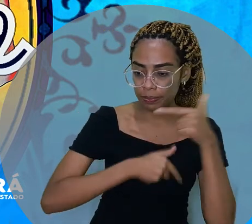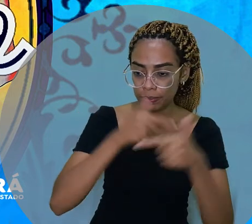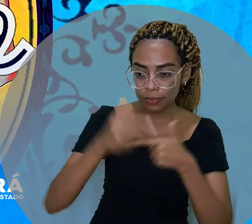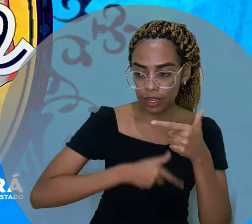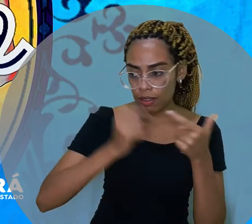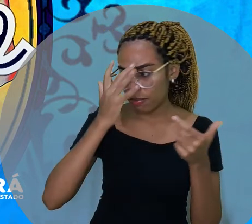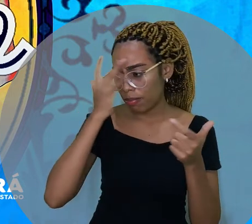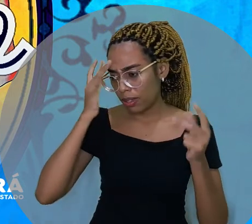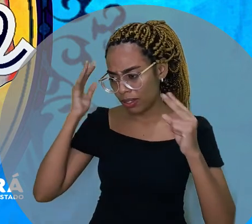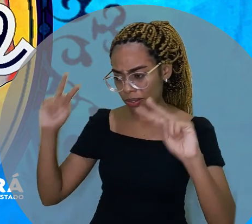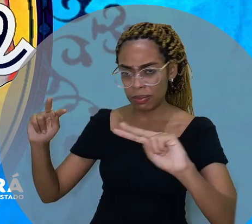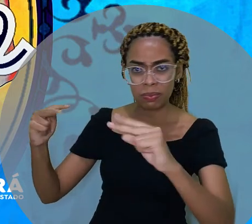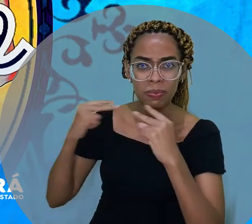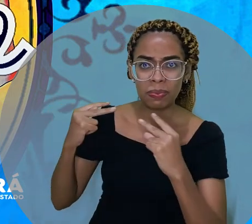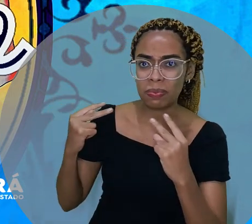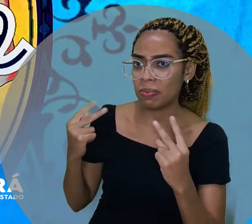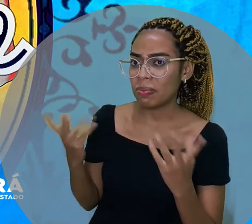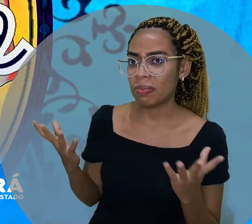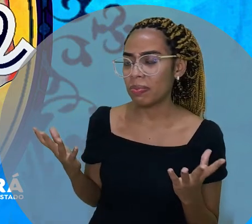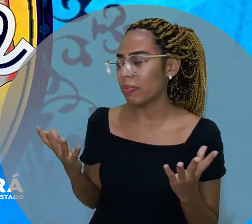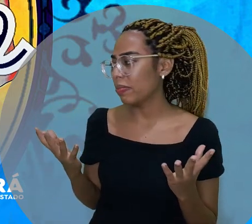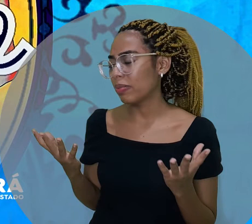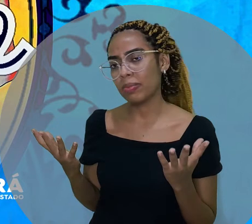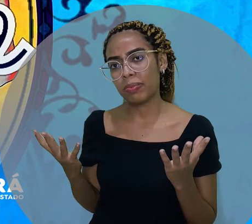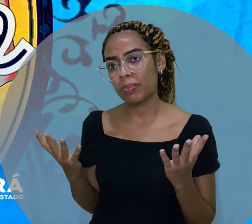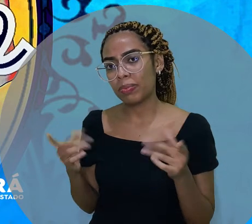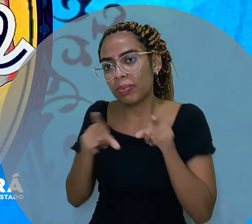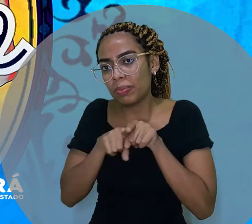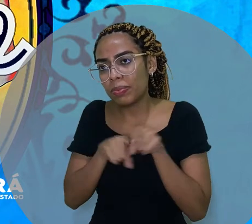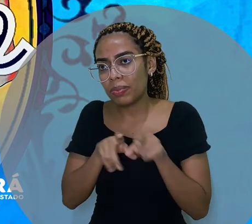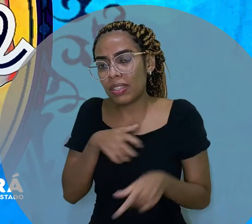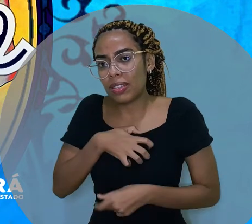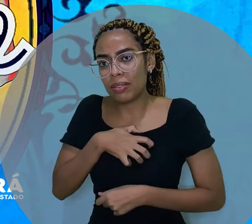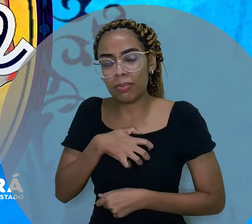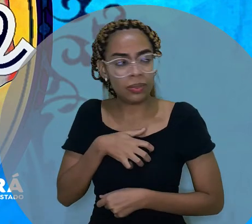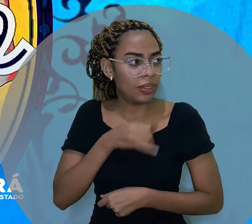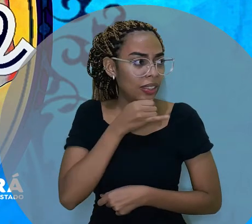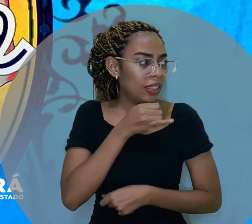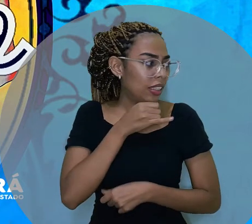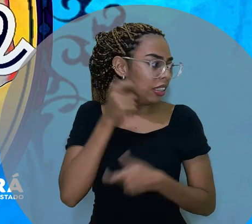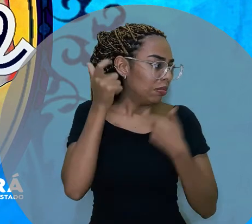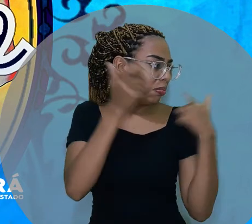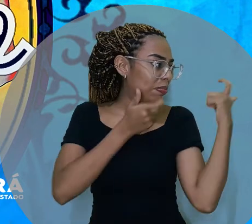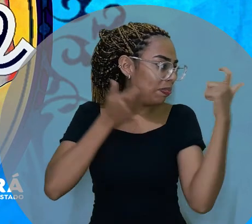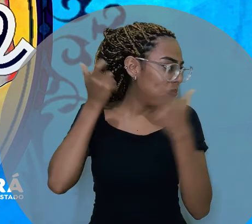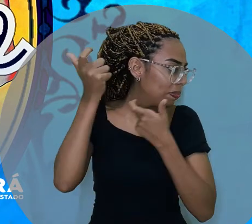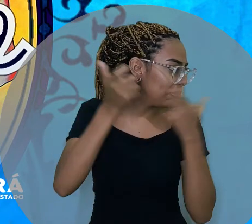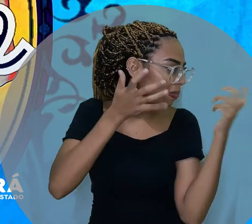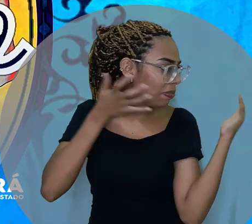coisas, suas preocupações, seu trabalho, os olhares tortos que por vezes